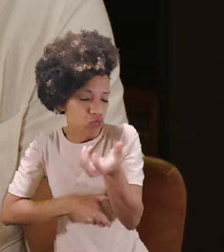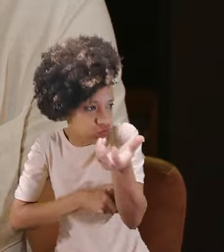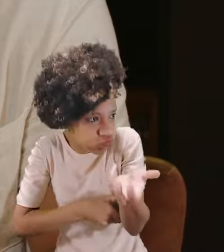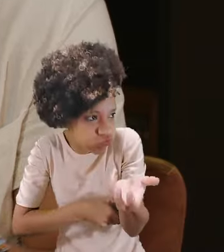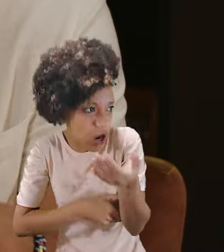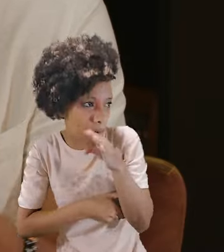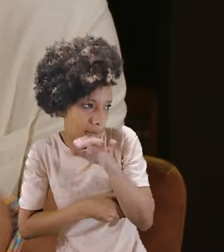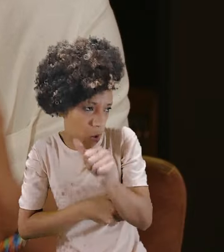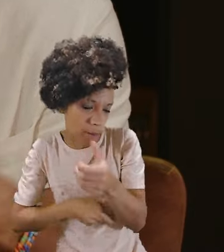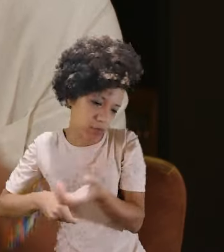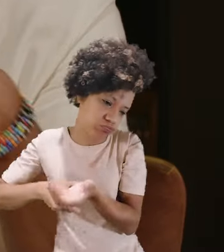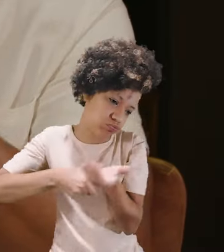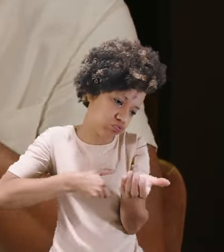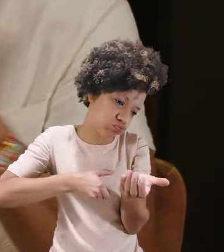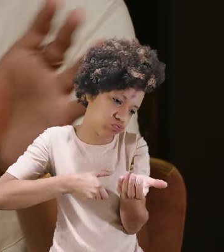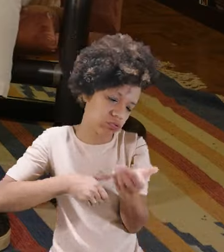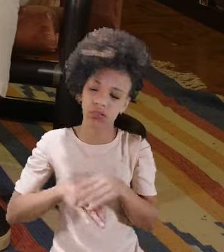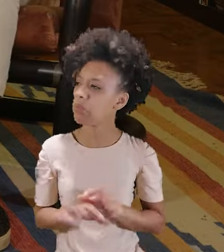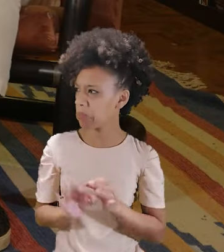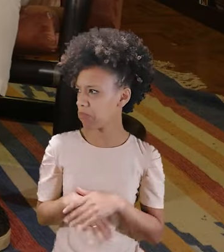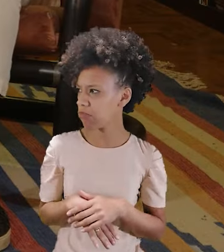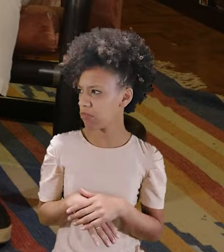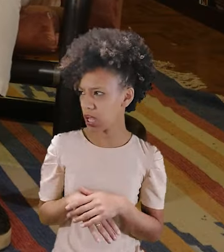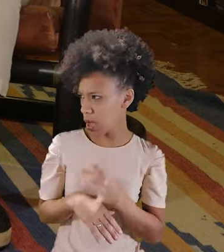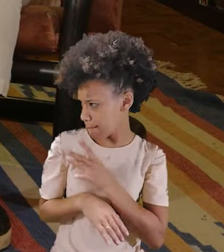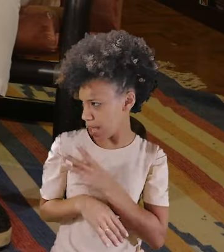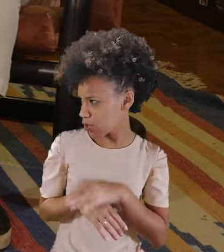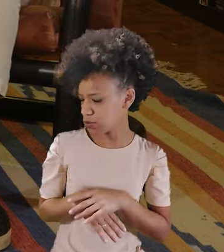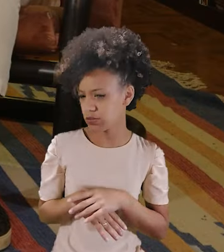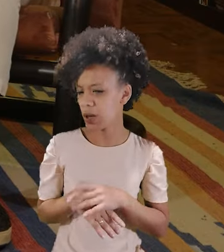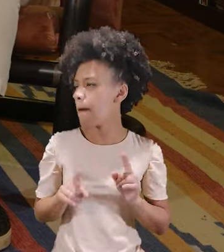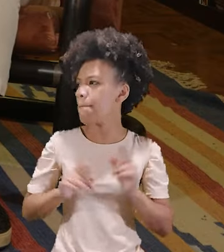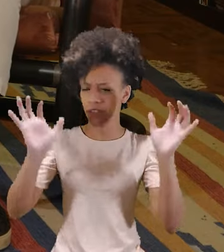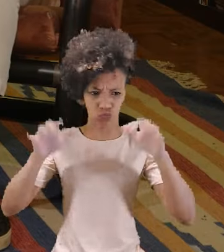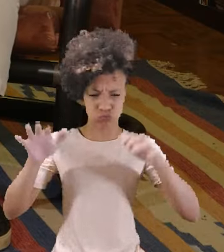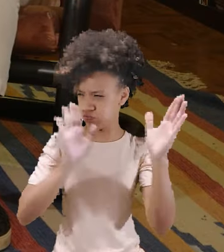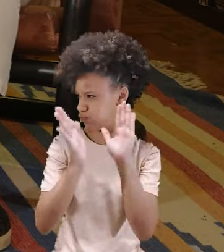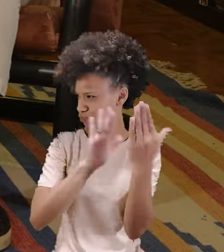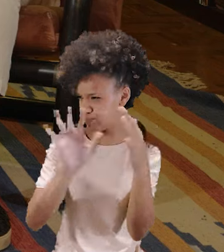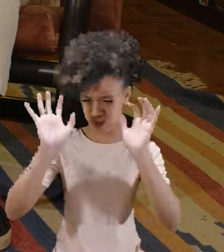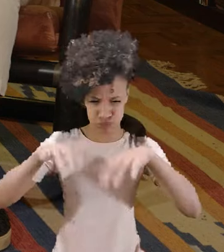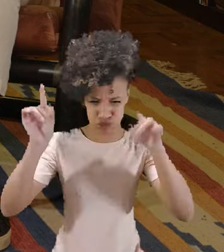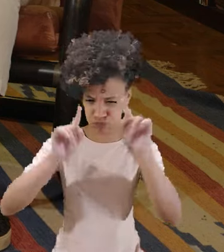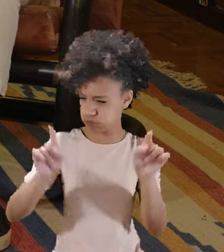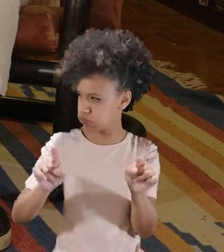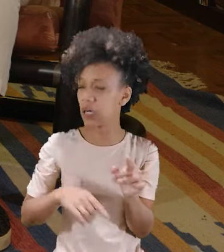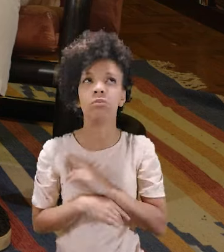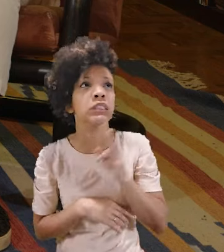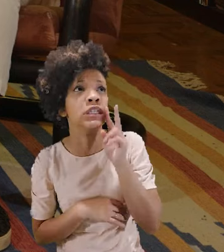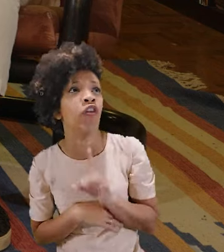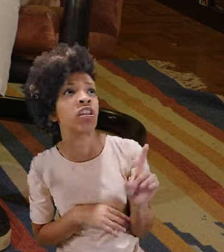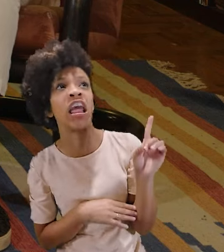pela bomba entende chegou a bomba contrário e tirou e deu tudo senso-ji que o perrengue assim você falou Pô mas assim tempestade Tu já foi uma tempestade que você falou